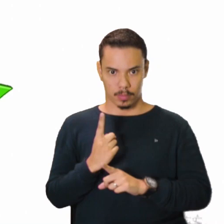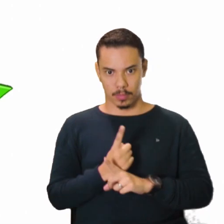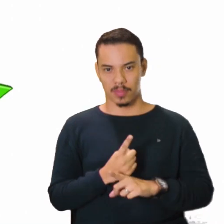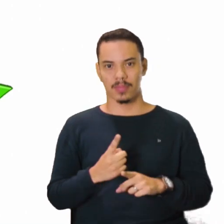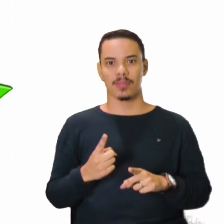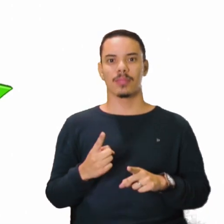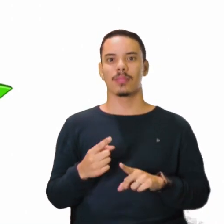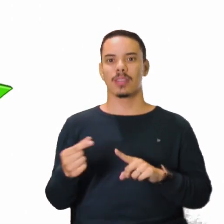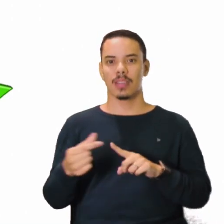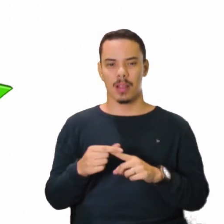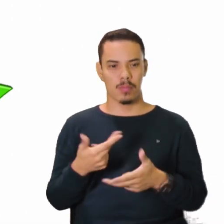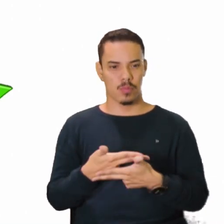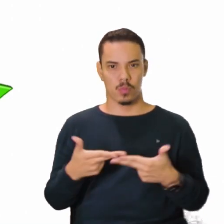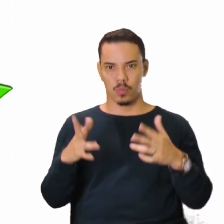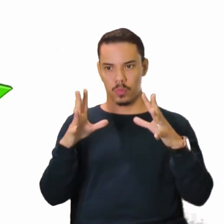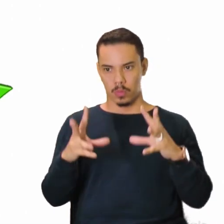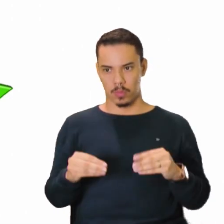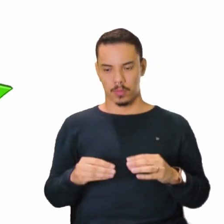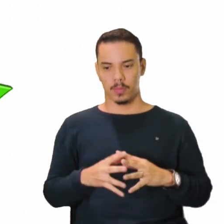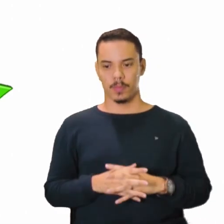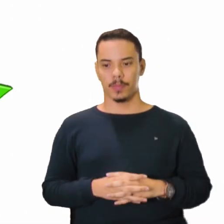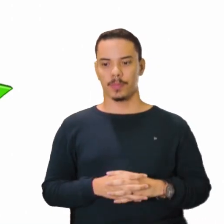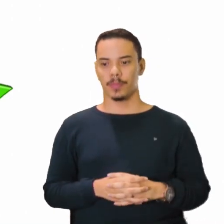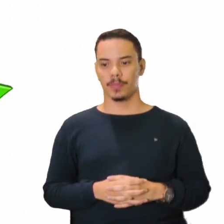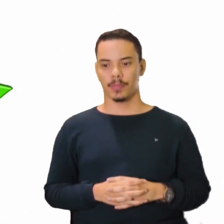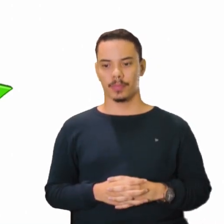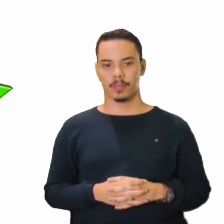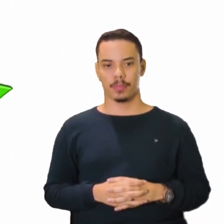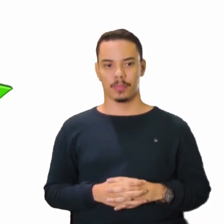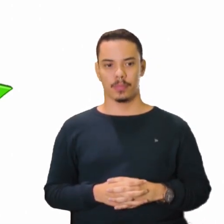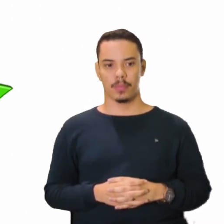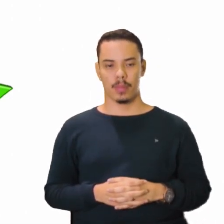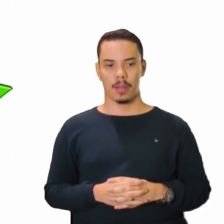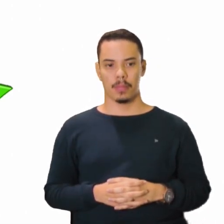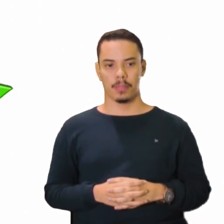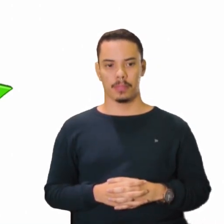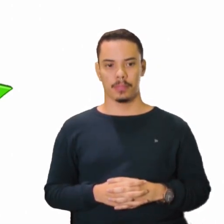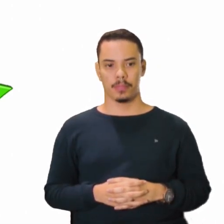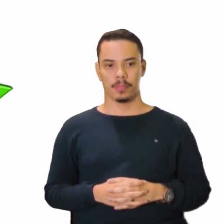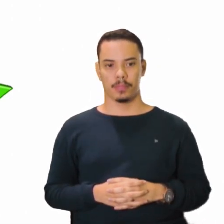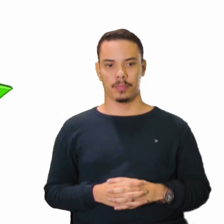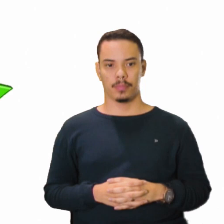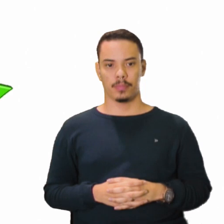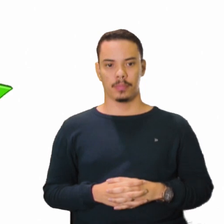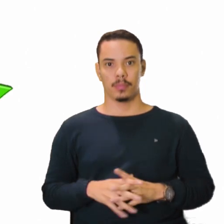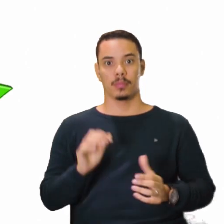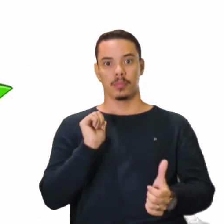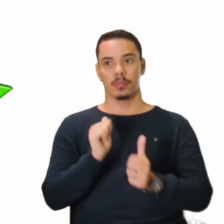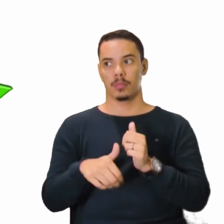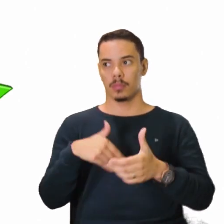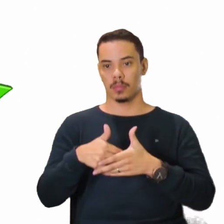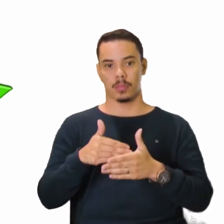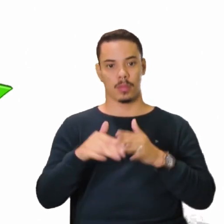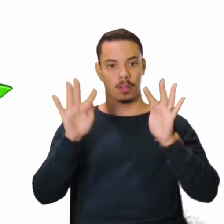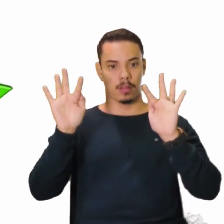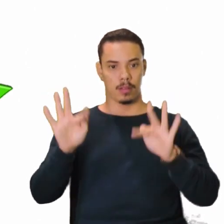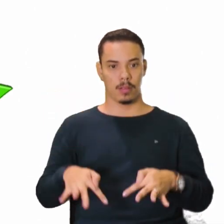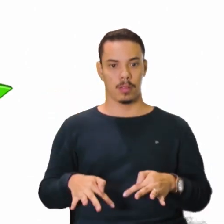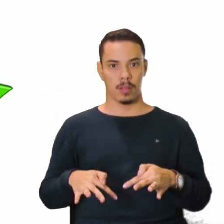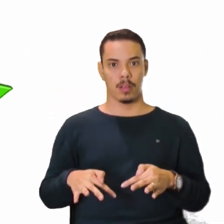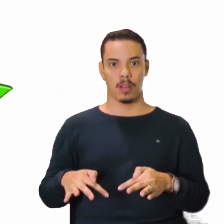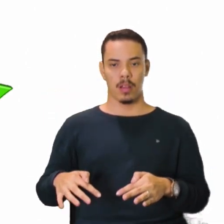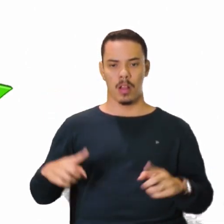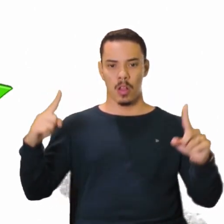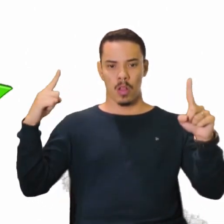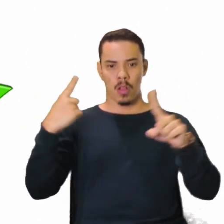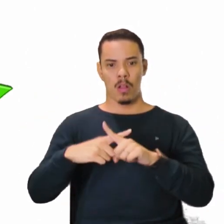a unha, é essa aí, tá bom? Vamos a outro exemplo. No fim do jogo, as torcidas